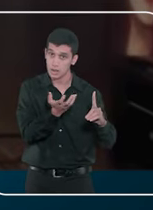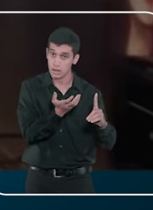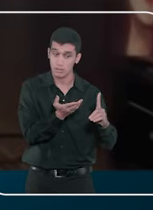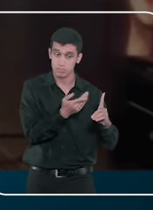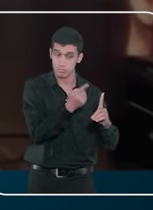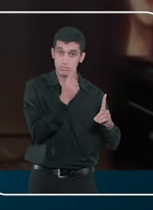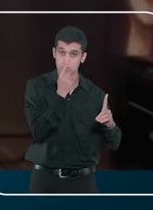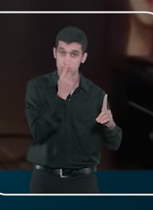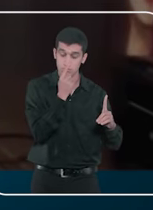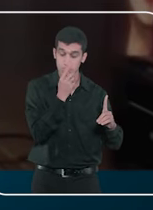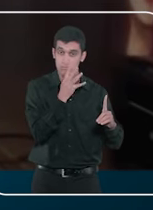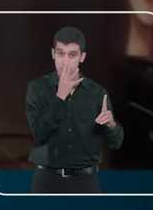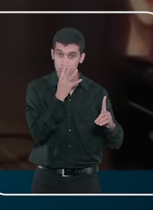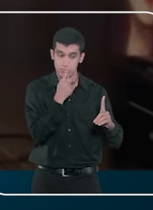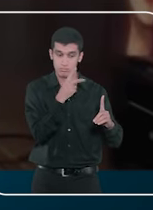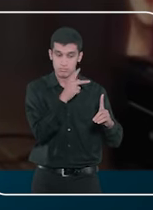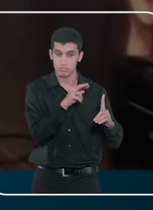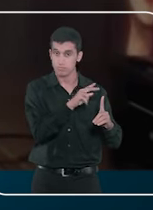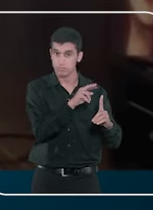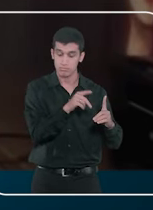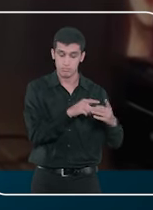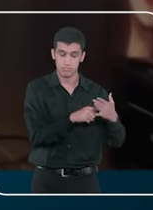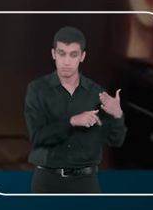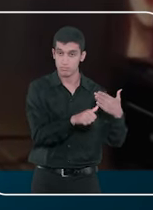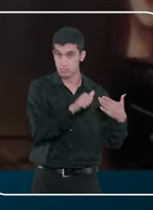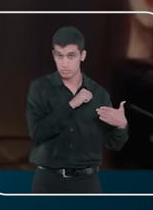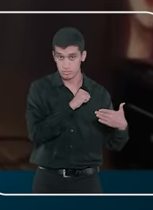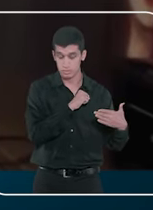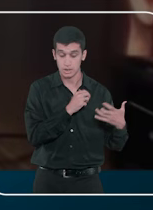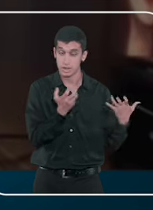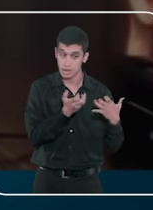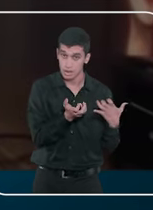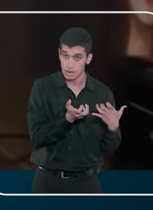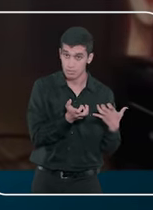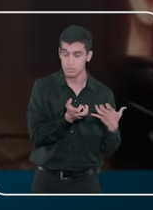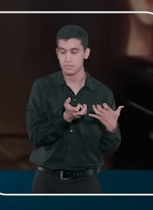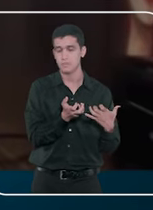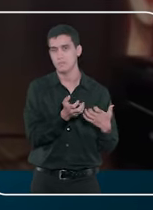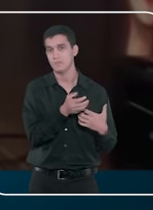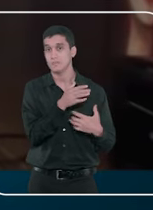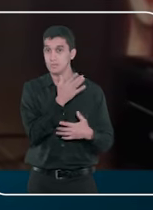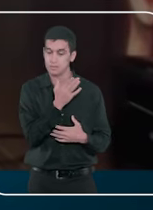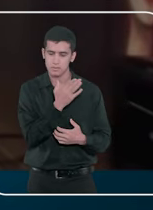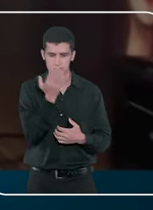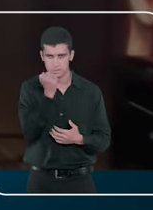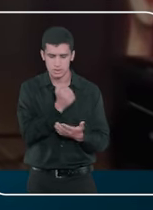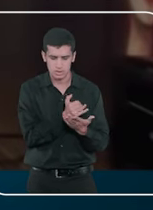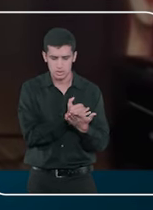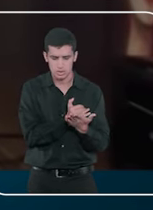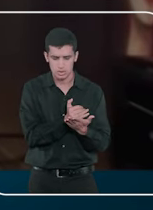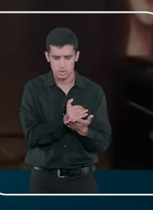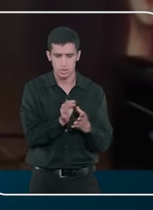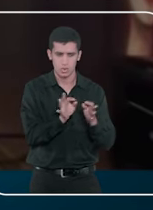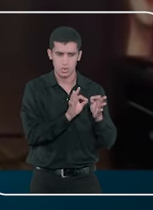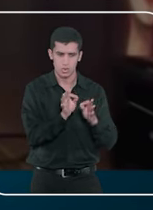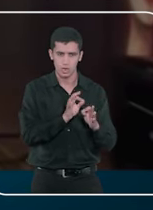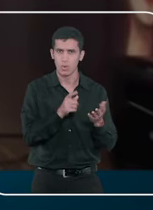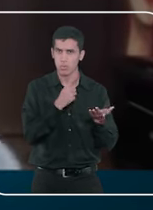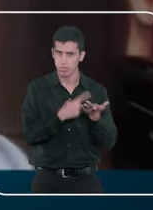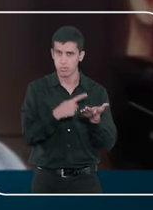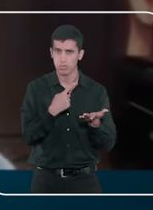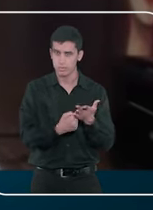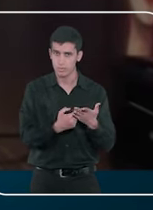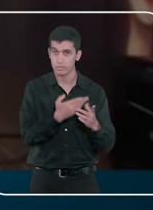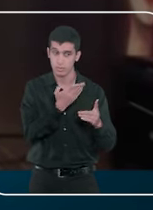pretenso colaborador, devem se mostrar presentes. Saiba que este momento inicial de colaboração ou de tratativa para